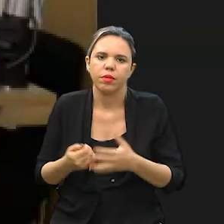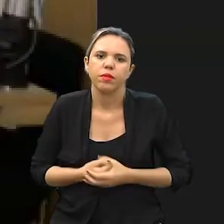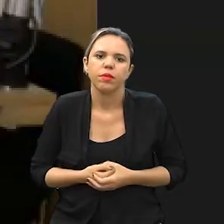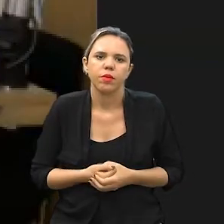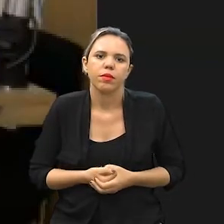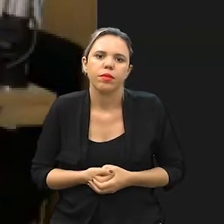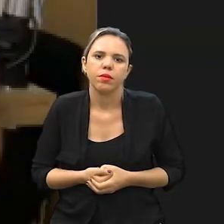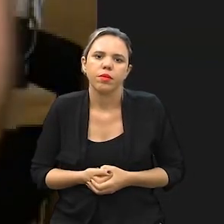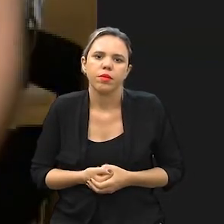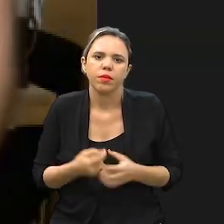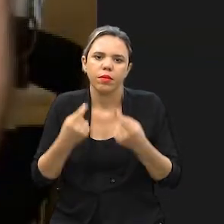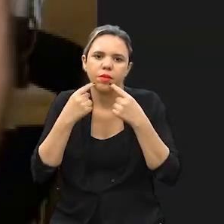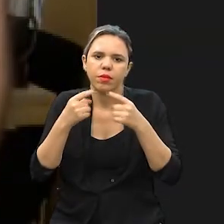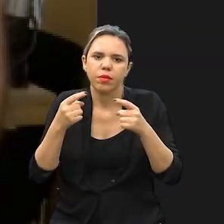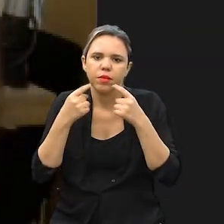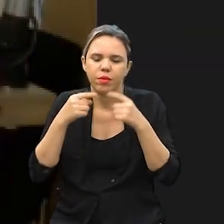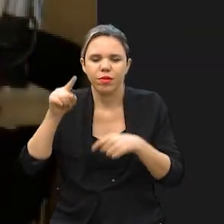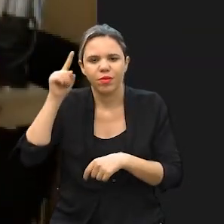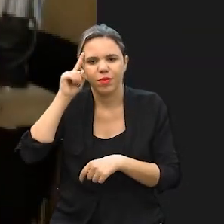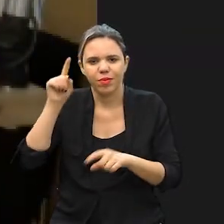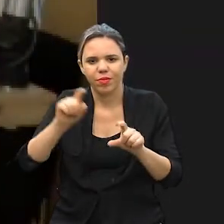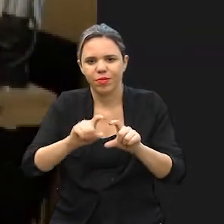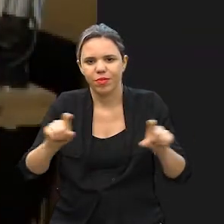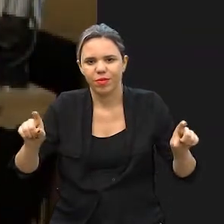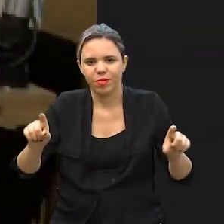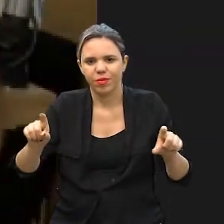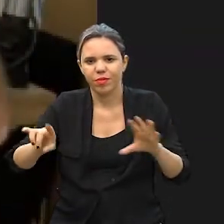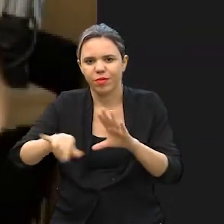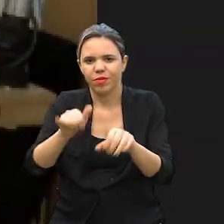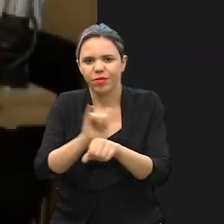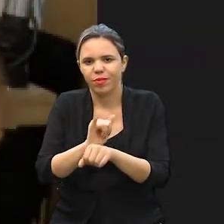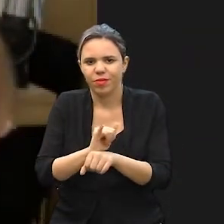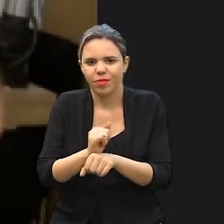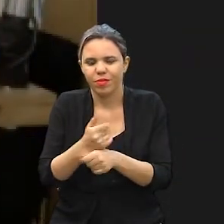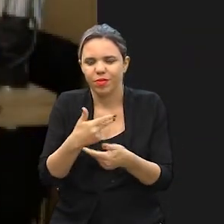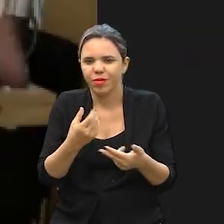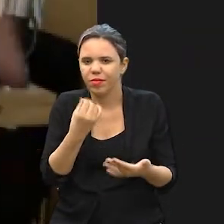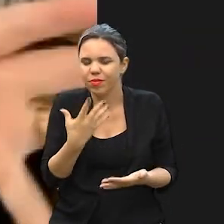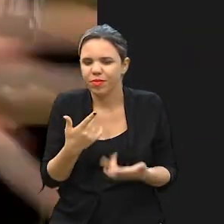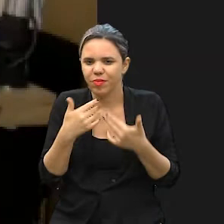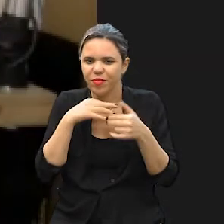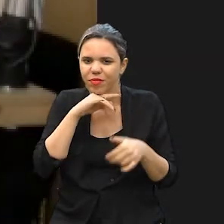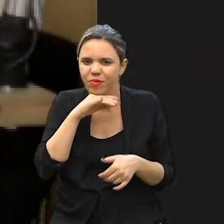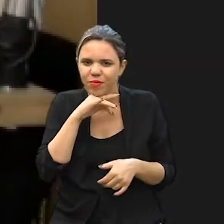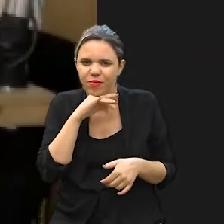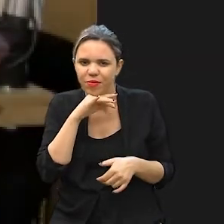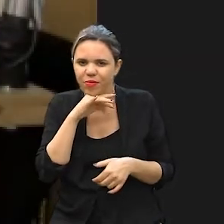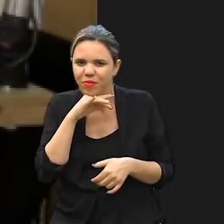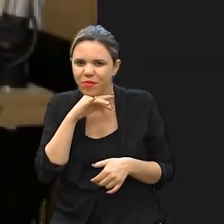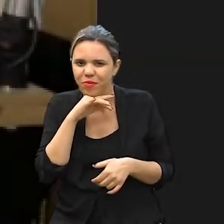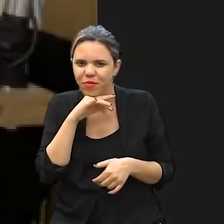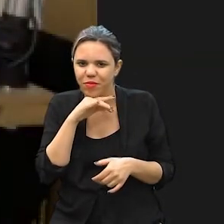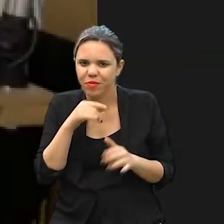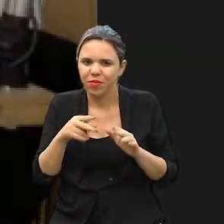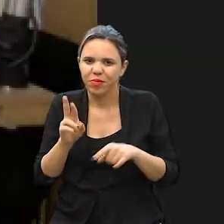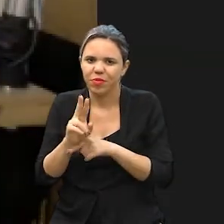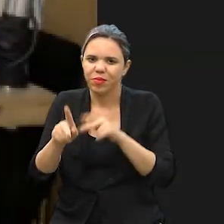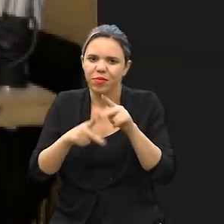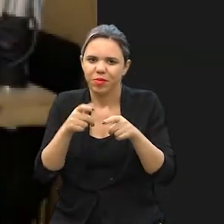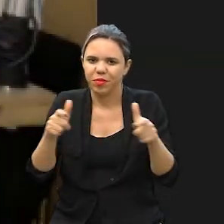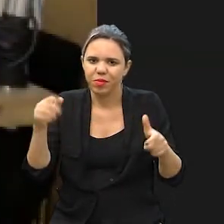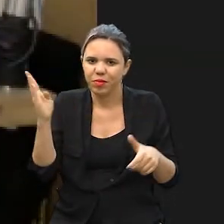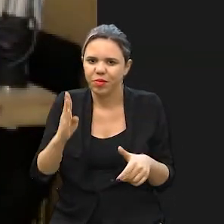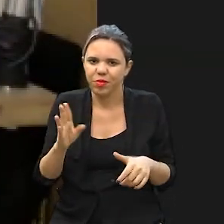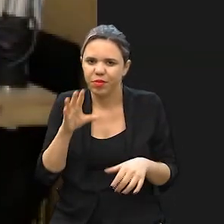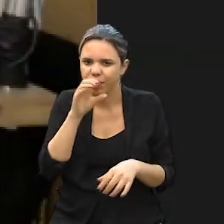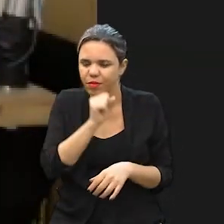sociais, Reclamação do Dia, né? Lá a gente reclama de coisa boa, de coisa ruim, e a gente representa o povo brasileiro. Todos